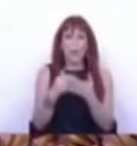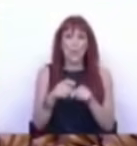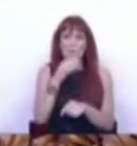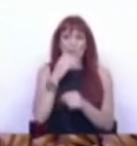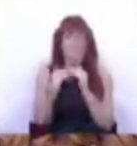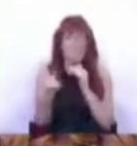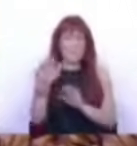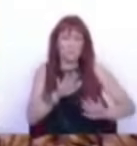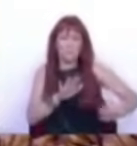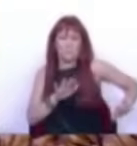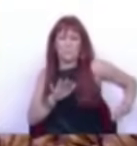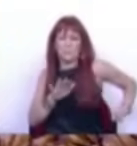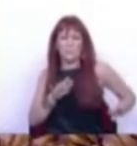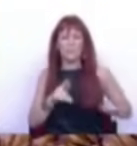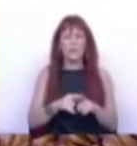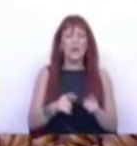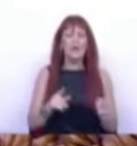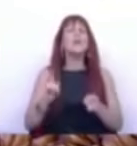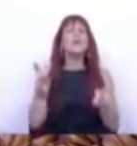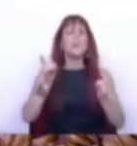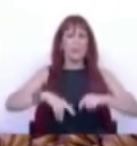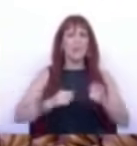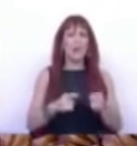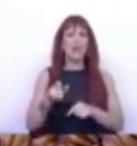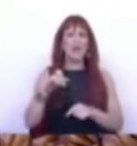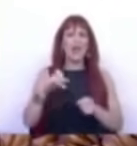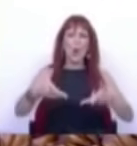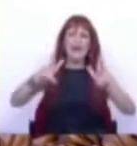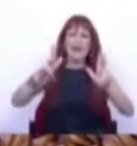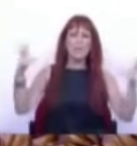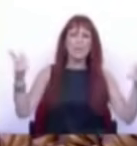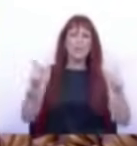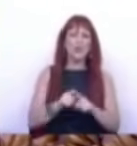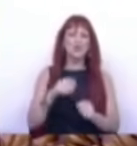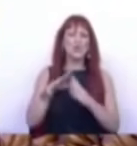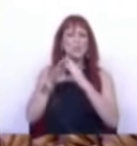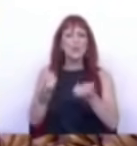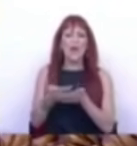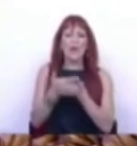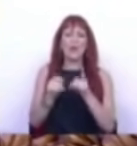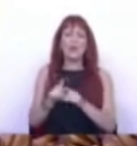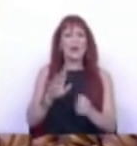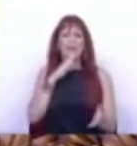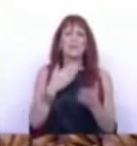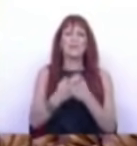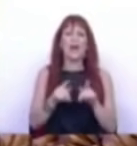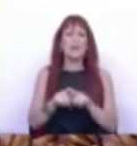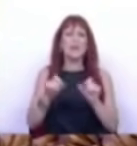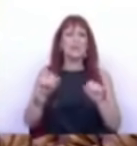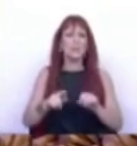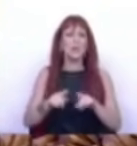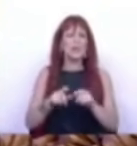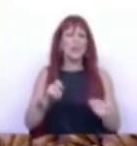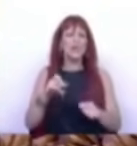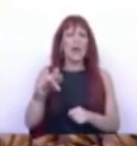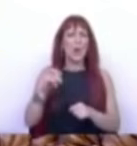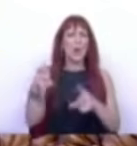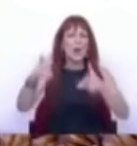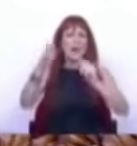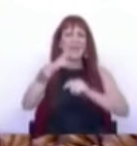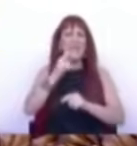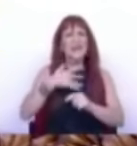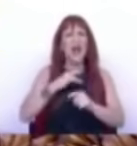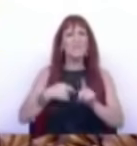fala mais mas alto. O negócio é esse. Não faltarão é também vender. Os ecoliberais, cujo modelo económico provoca impostos. Os males que os ecoliberais dizem